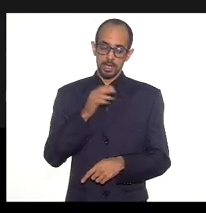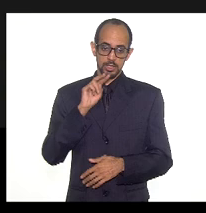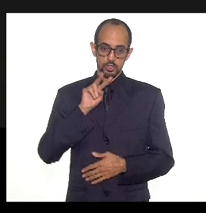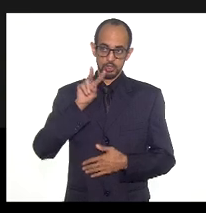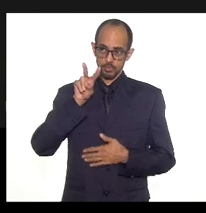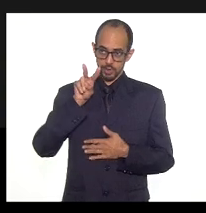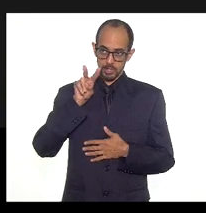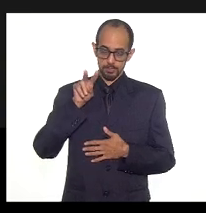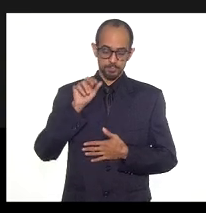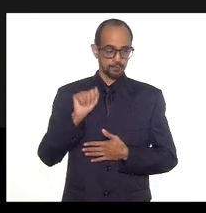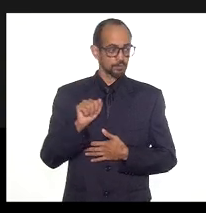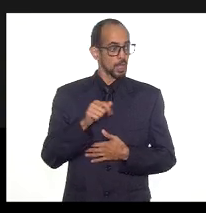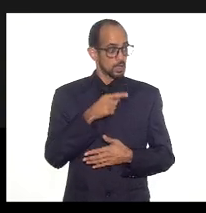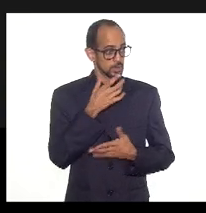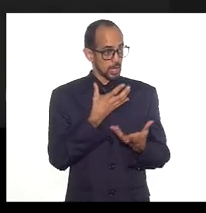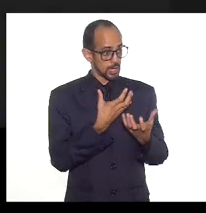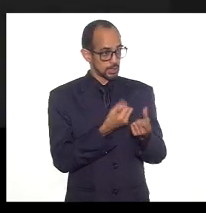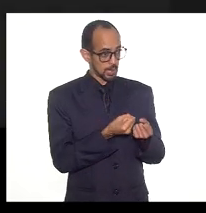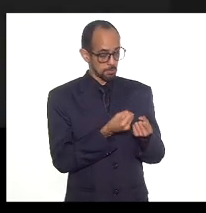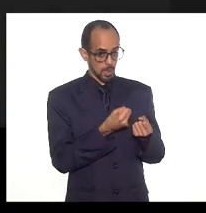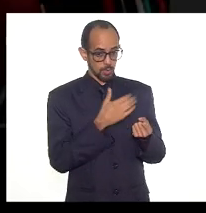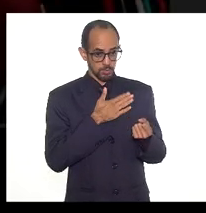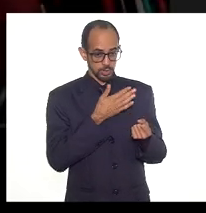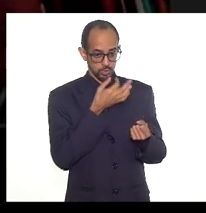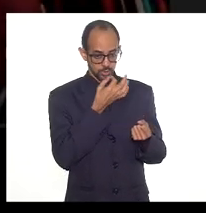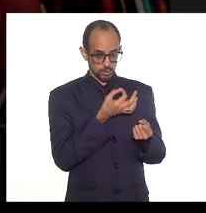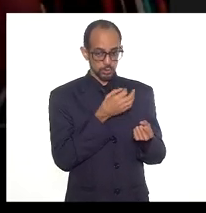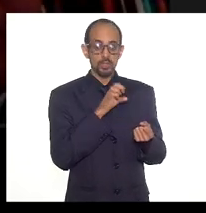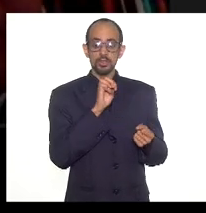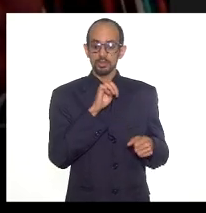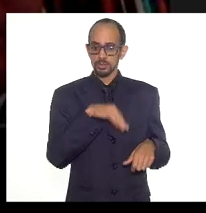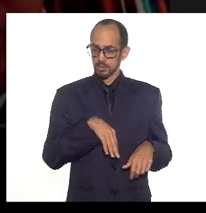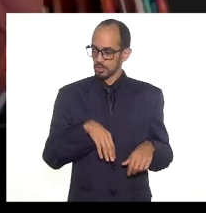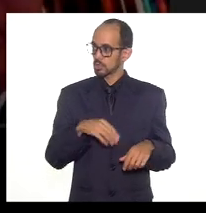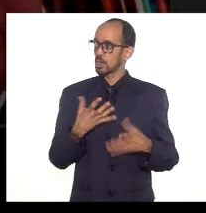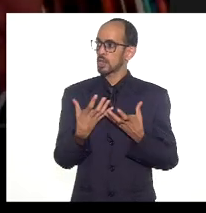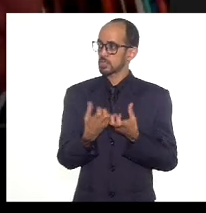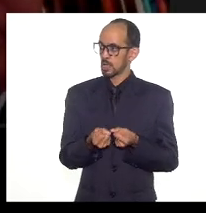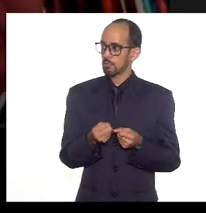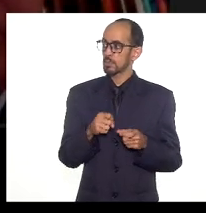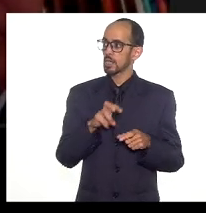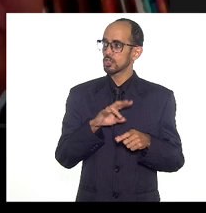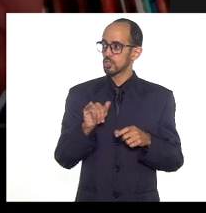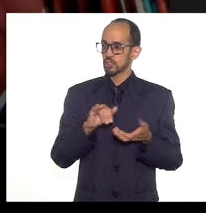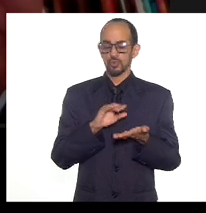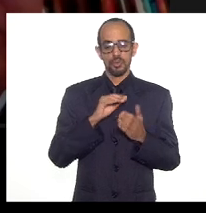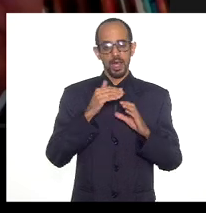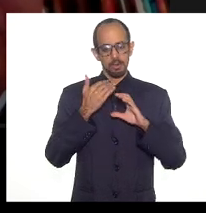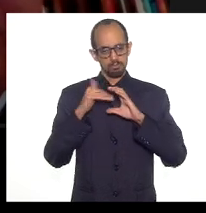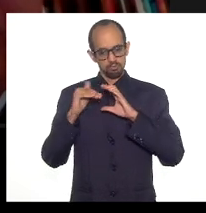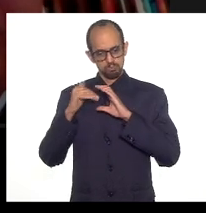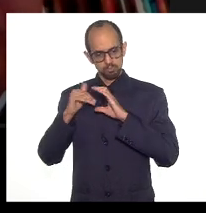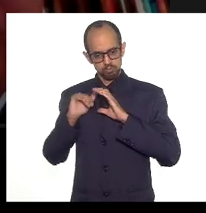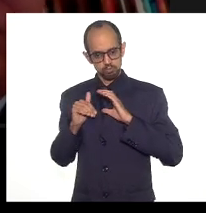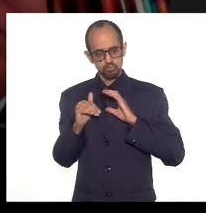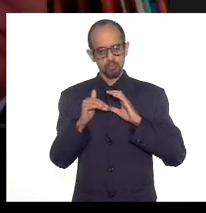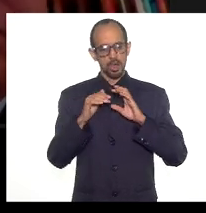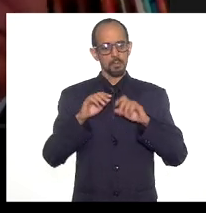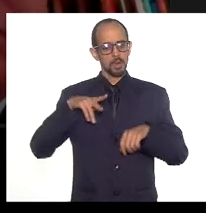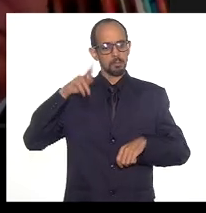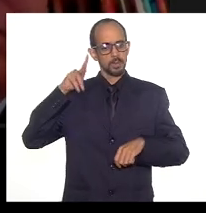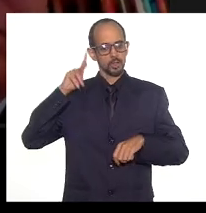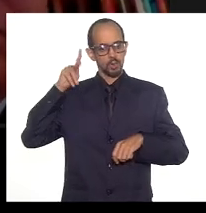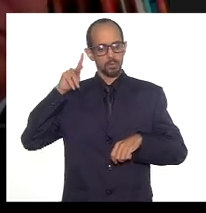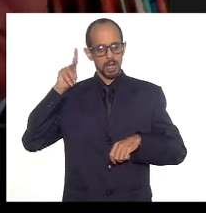minhas sugestõezinhas? Recebi. Vamos Tá bom. fazer os encaminhamentos aqui para Tá ótimo. Petrobras,